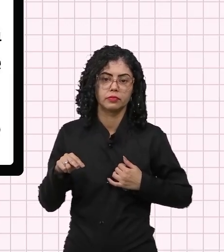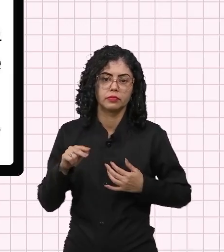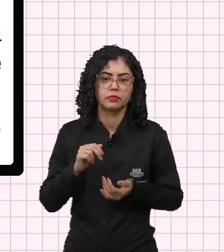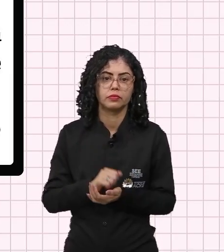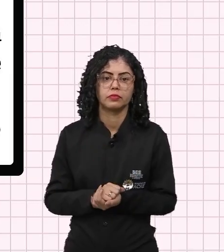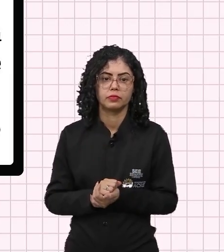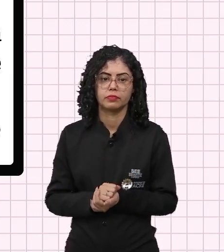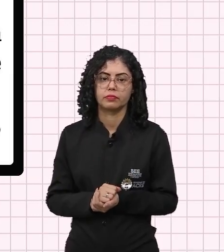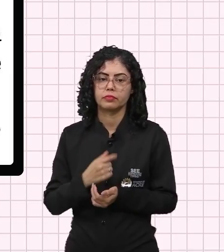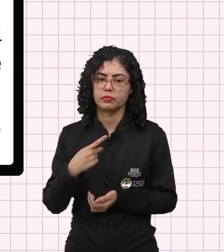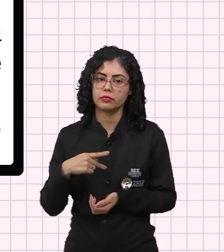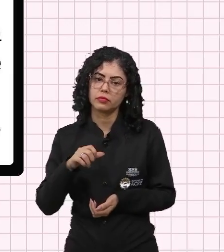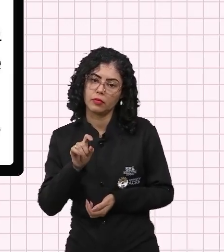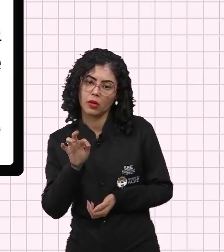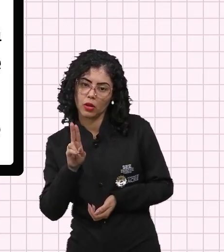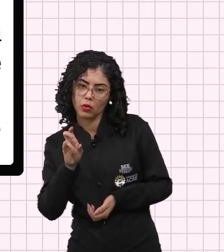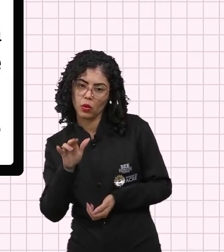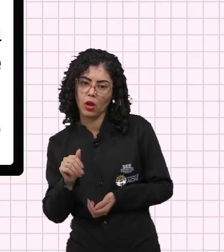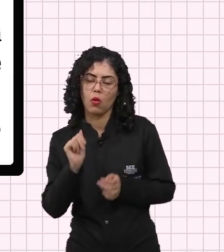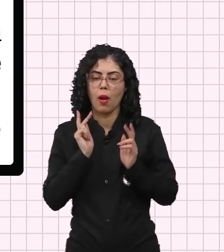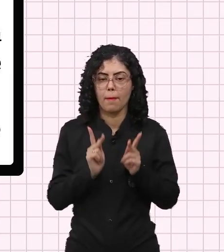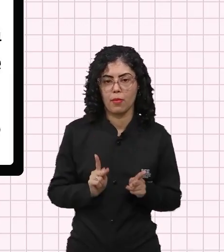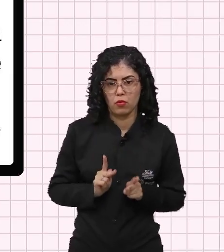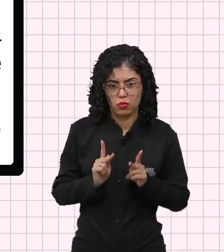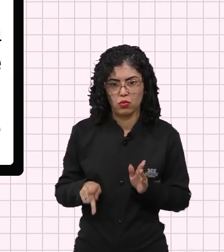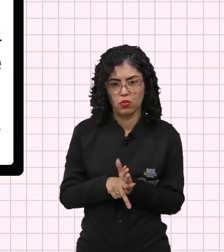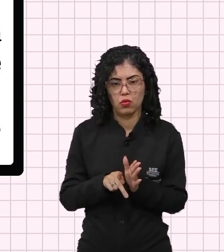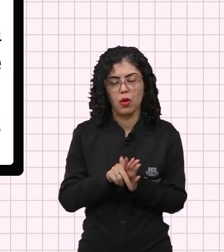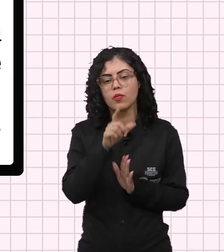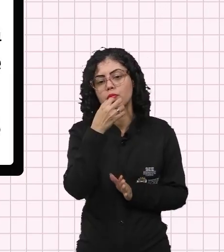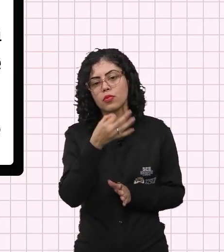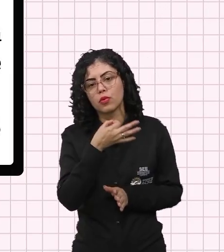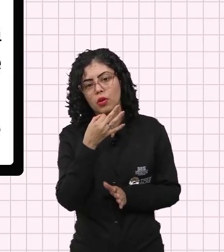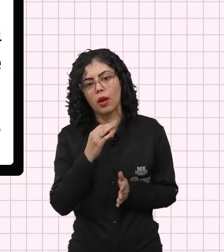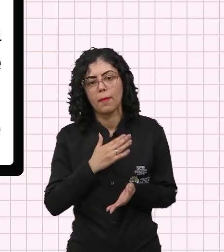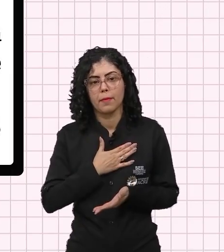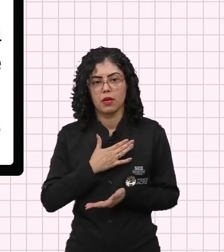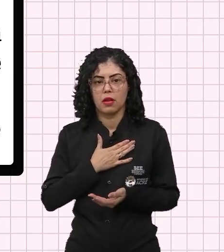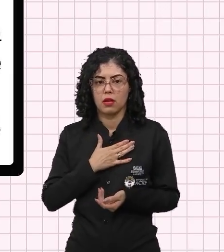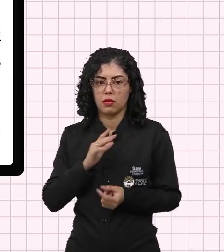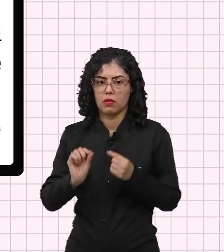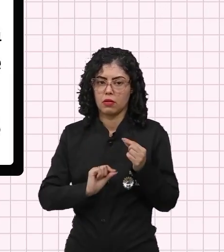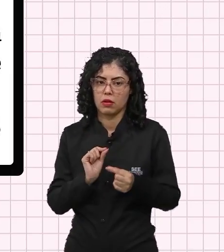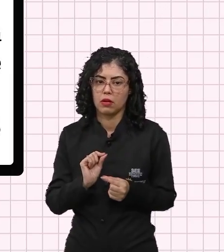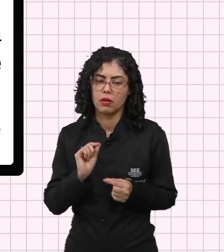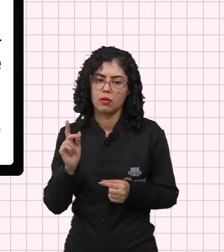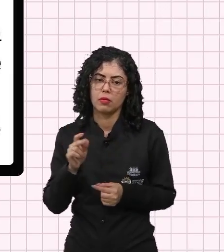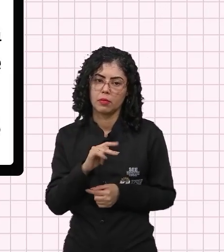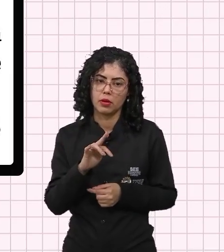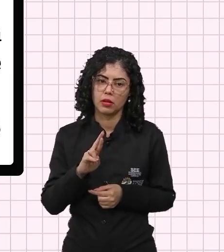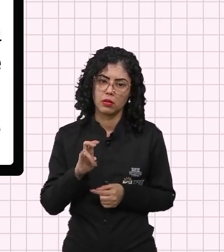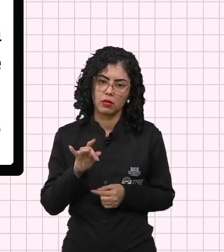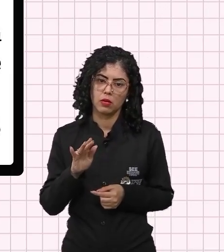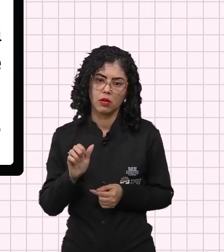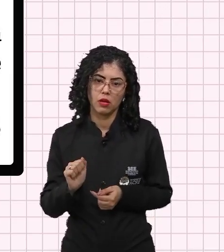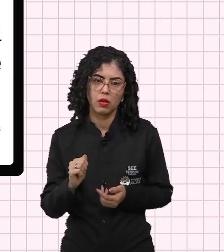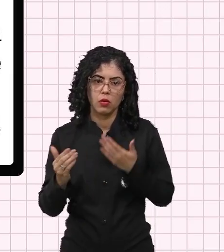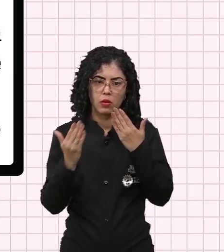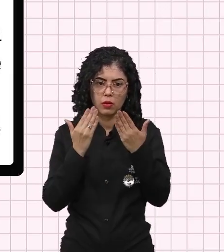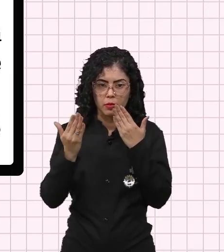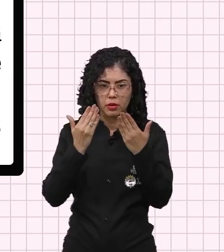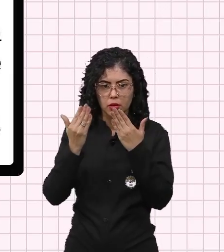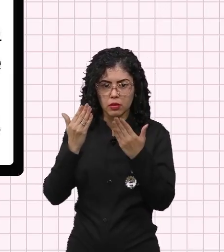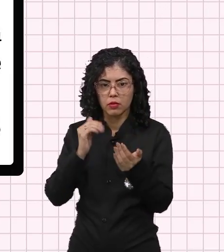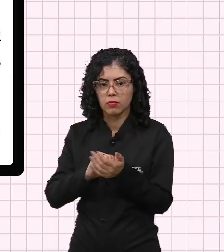pronome pessoal, indica o quê? Uma posição. Então, o uso de minha é uma posição pessoal e também tem uma